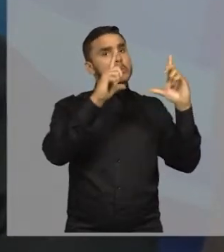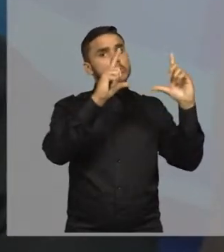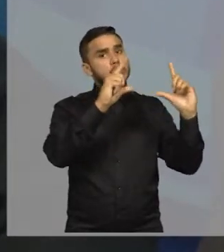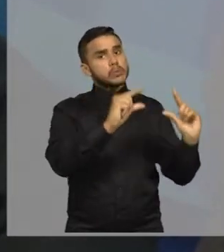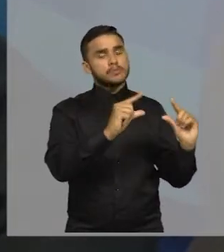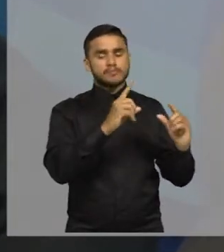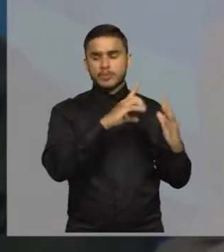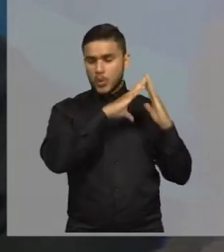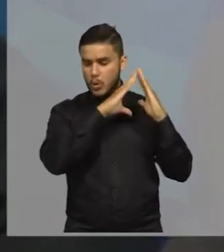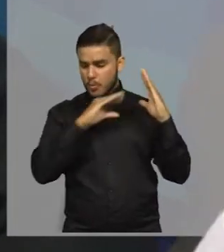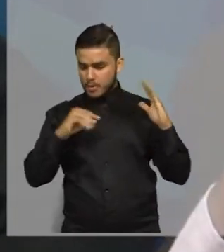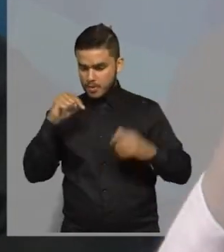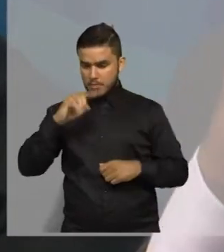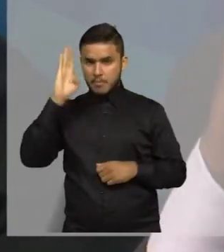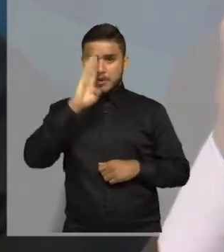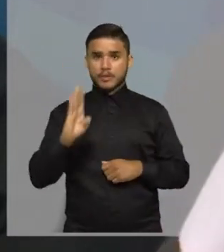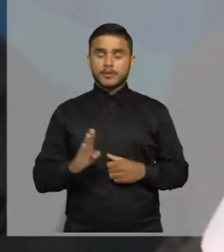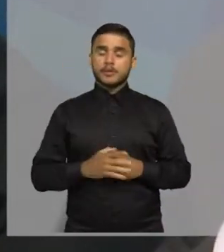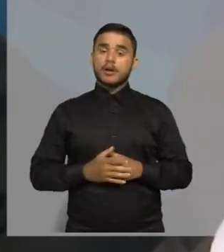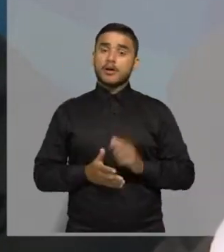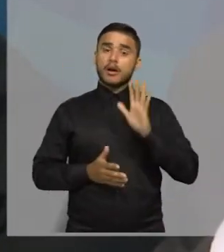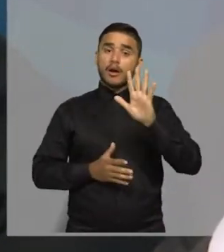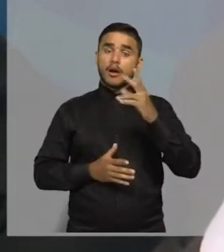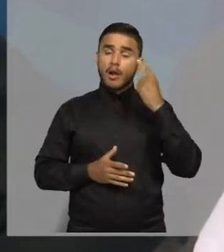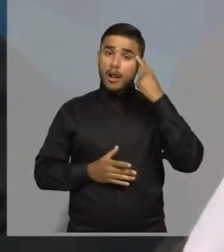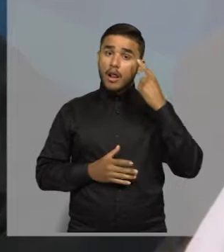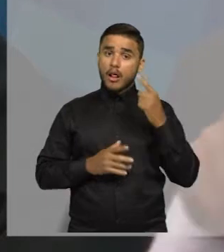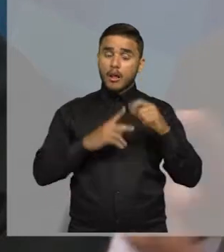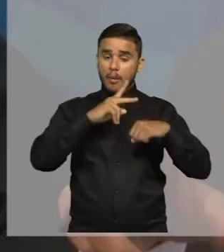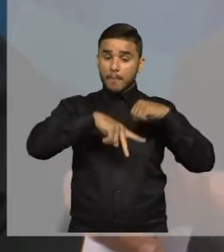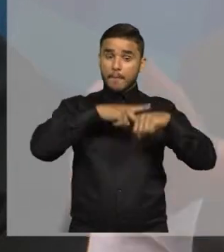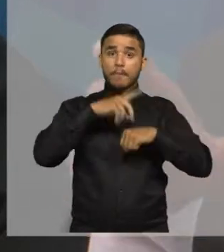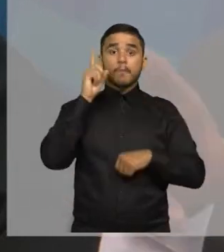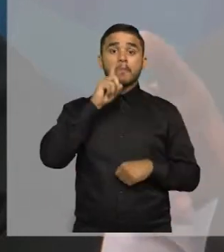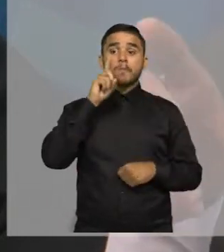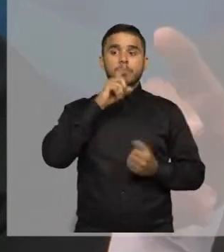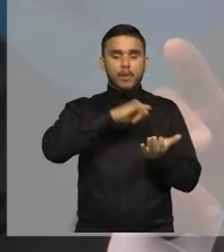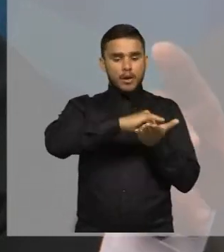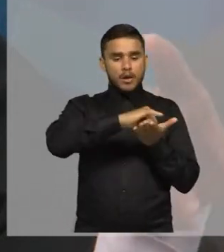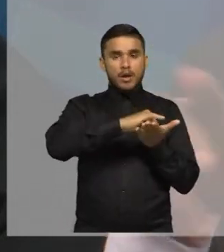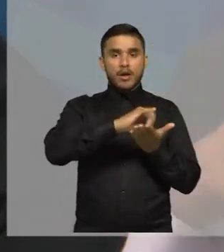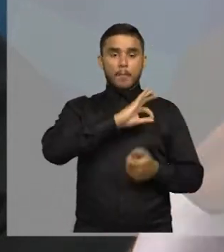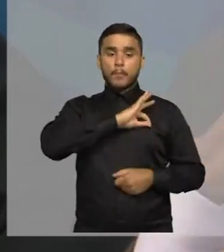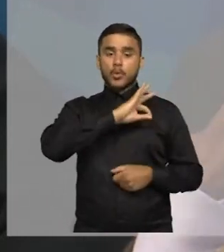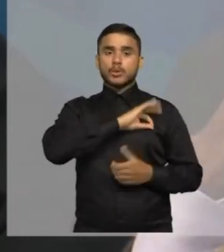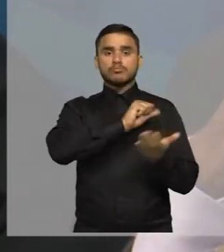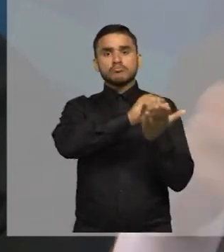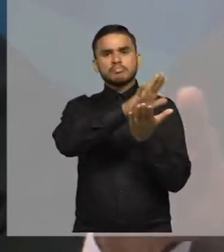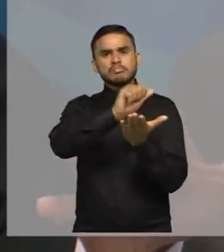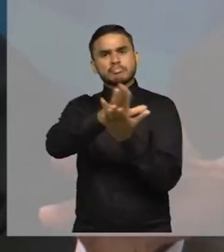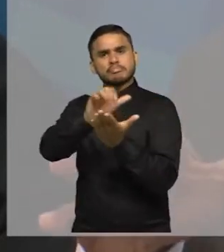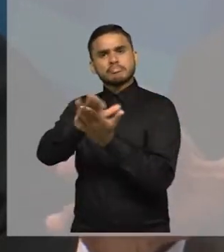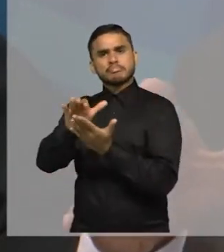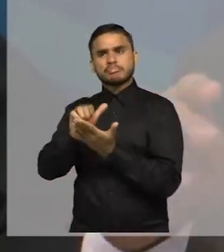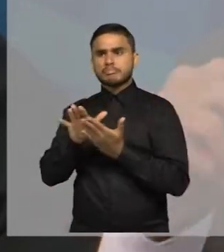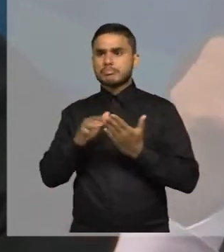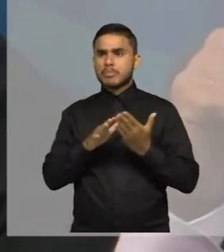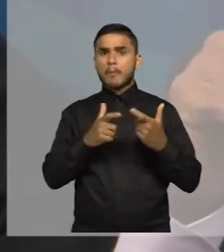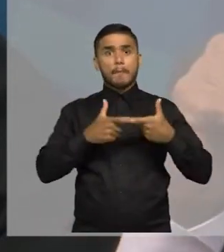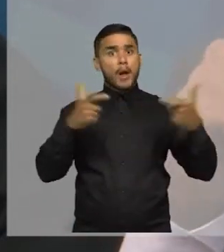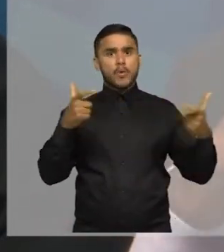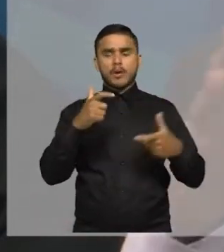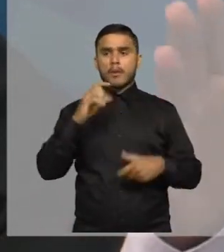de transplantar, porque uma das coisas que o prefeito Juliano fez em Nova York foi uma faxina na polícia. Demitiu grande parte da